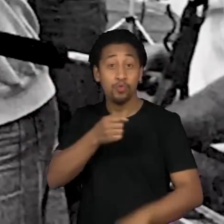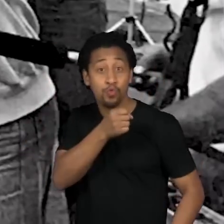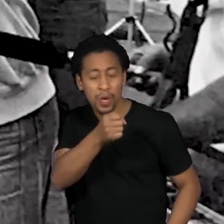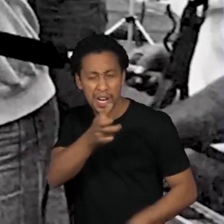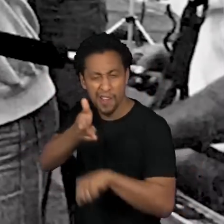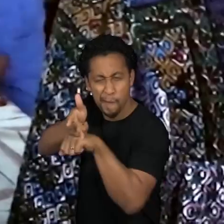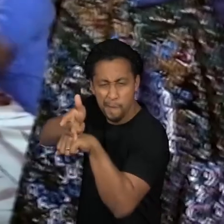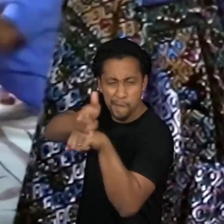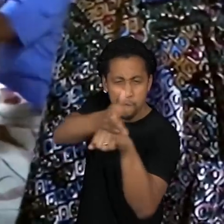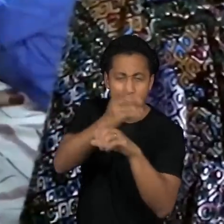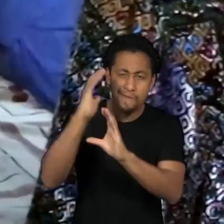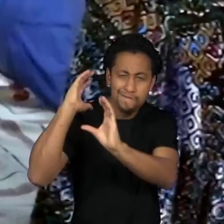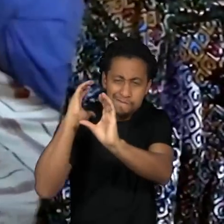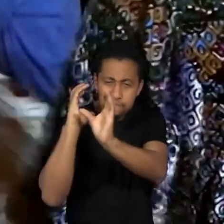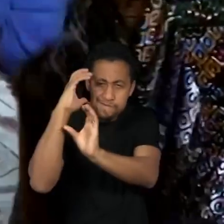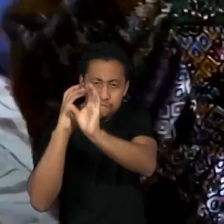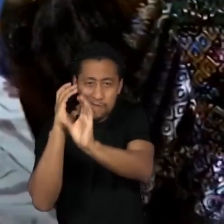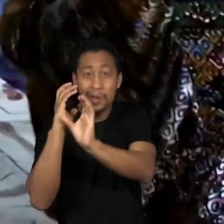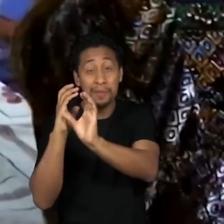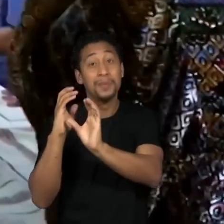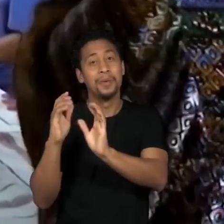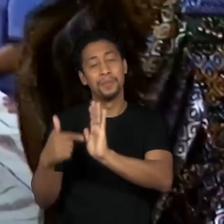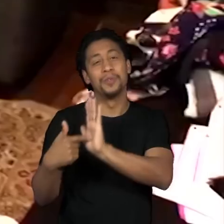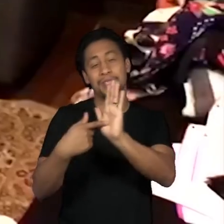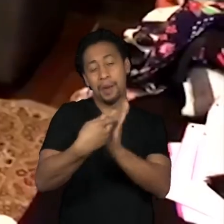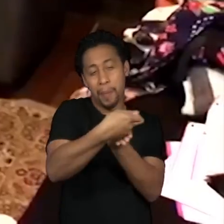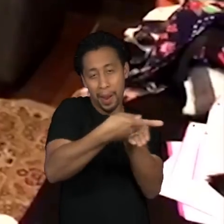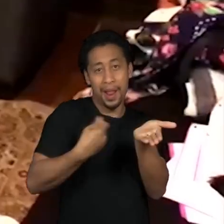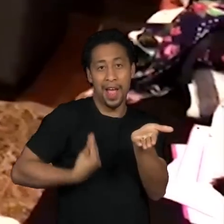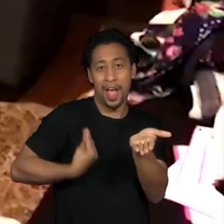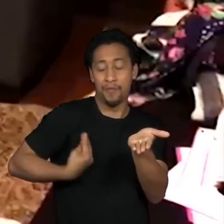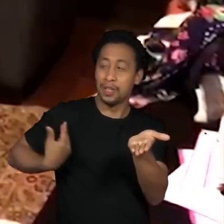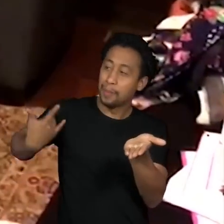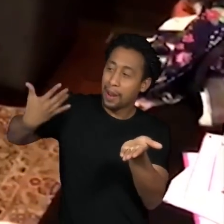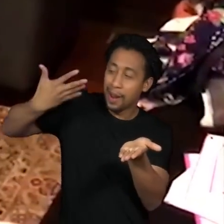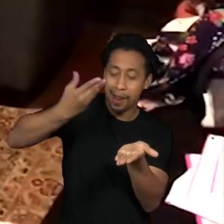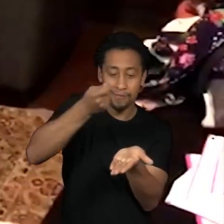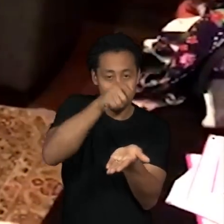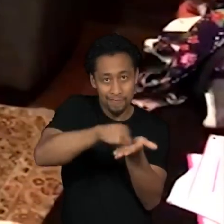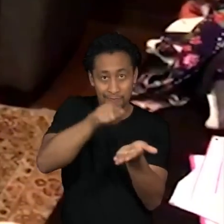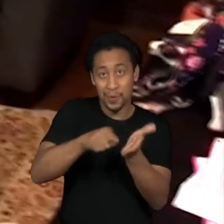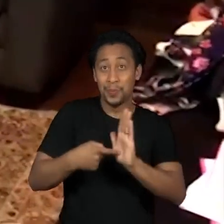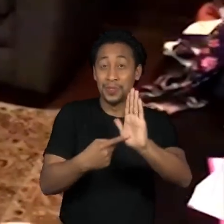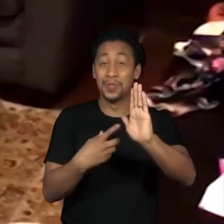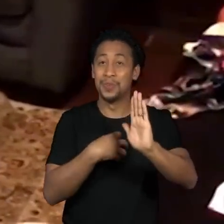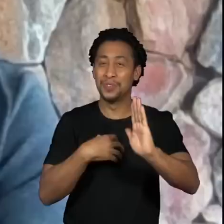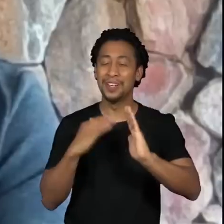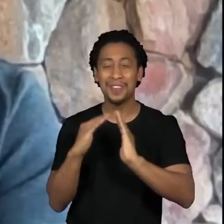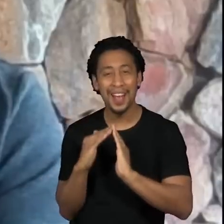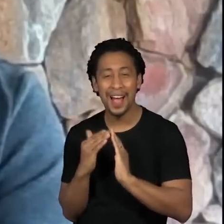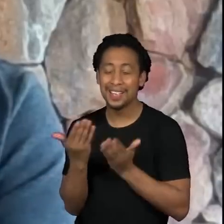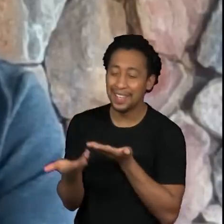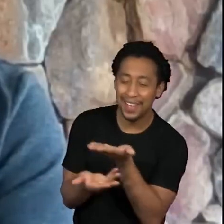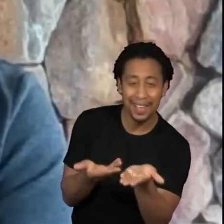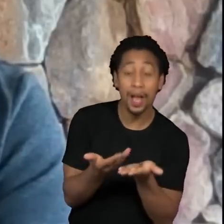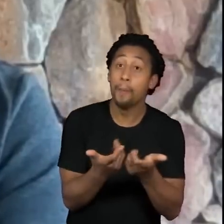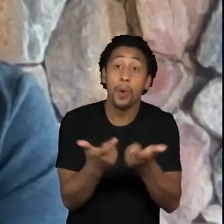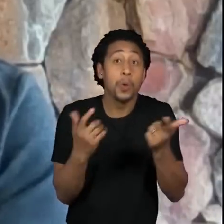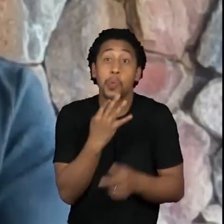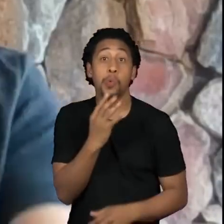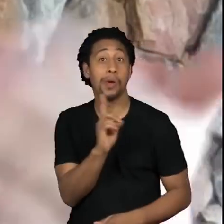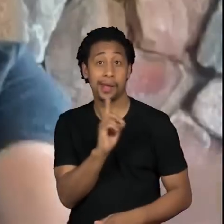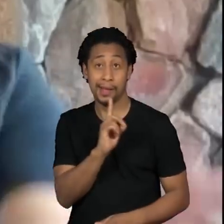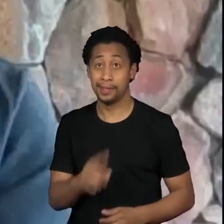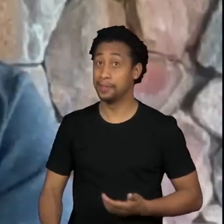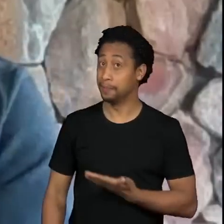indiscrição biográfica de Washington Novaes, mostrando a face caseira e menos conhecida dele. Tem um lado meio místico,